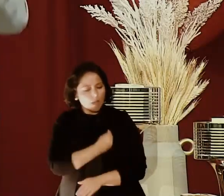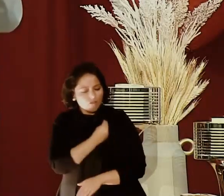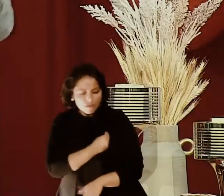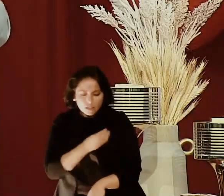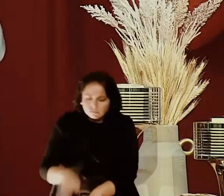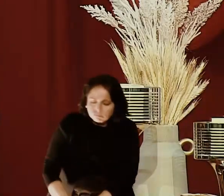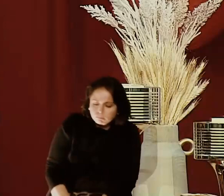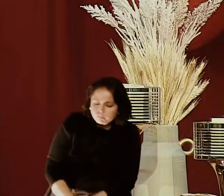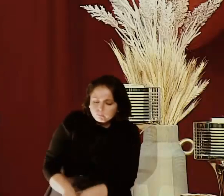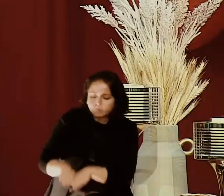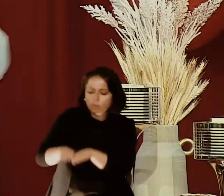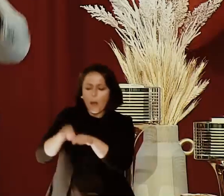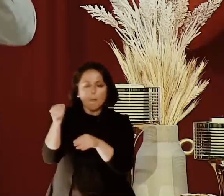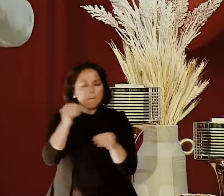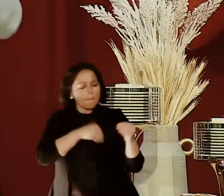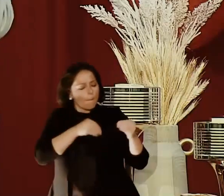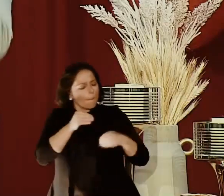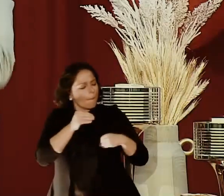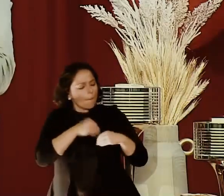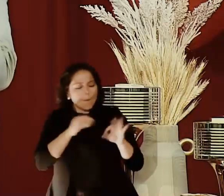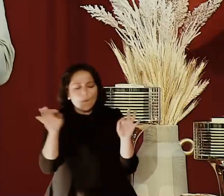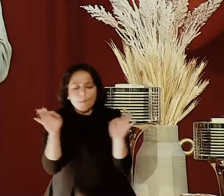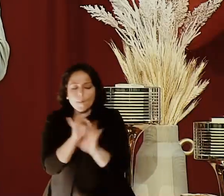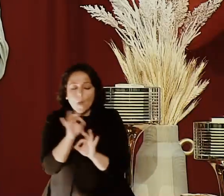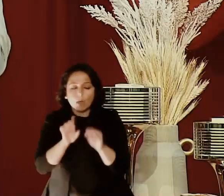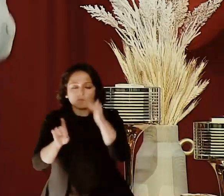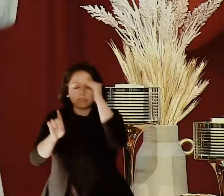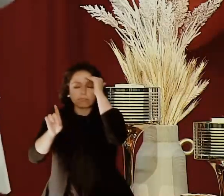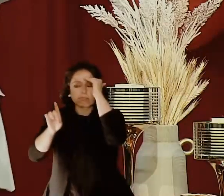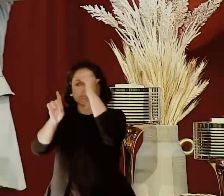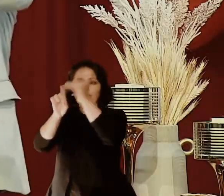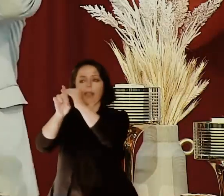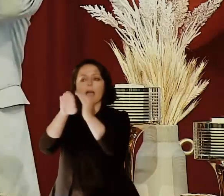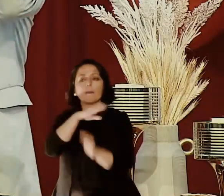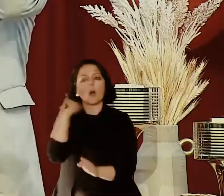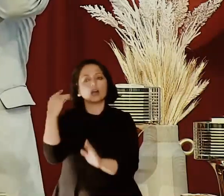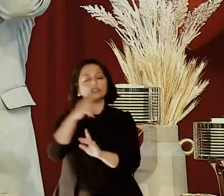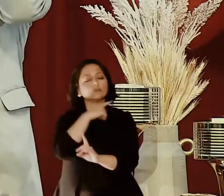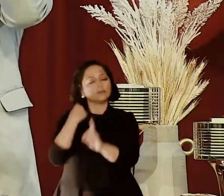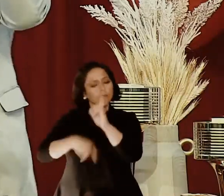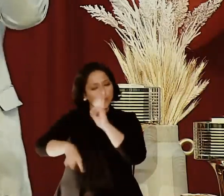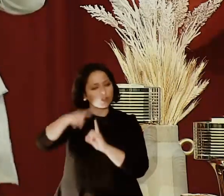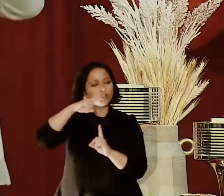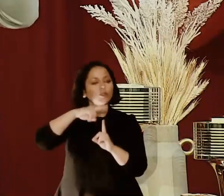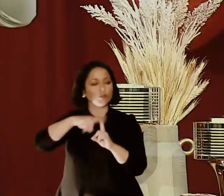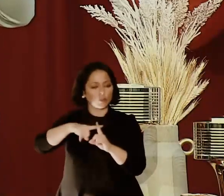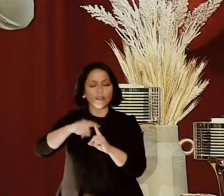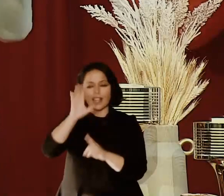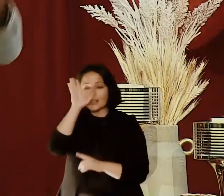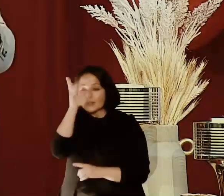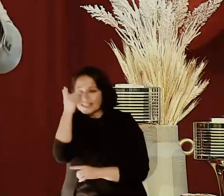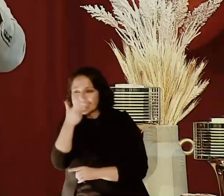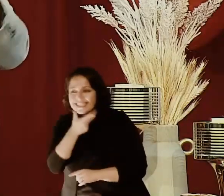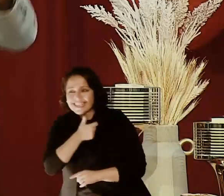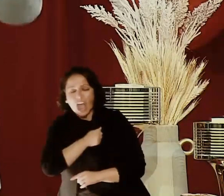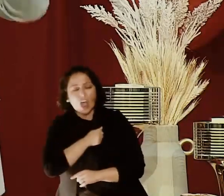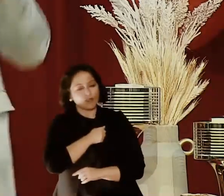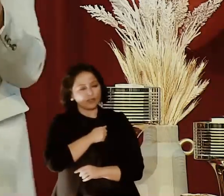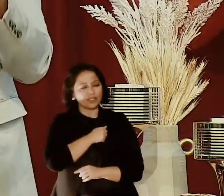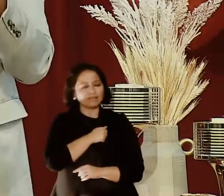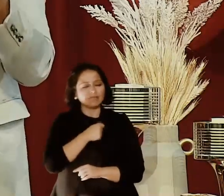de homem sem pecado e obediente até a morte, morte de cruz, e assim nos resgata da